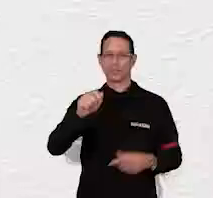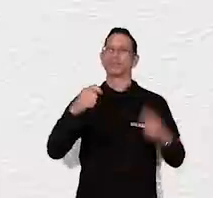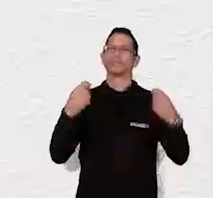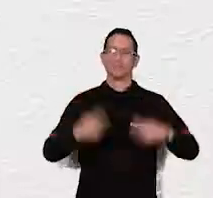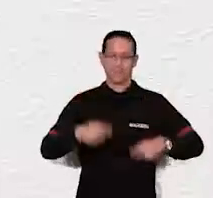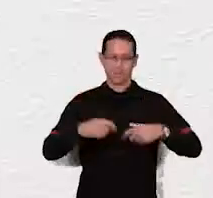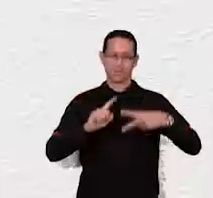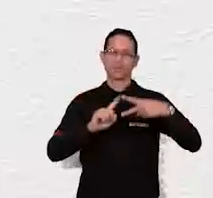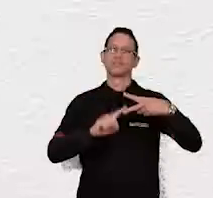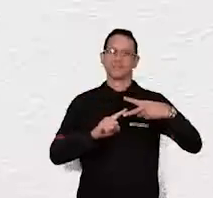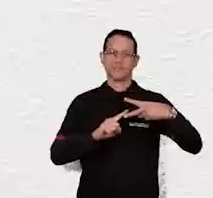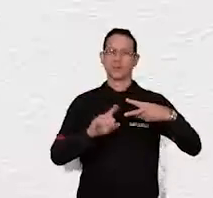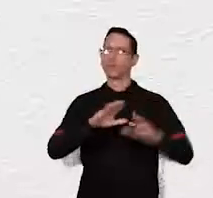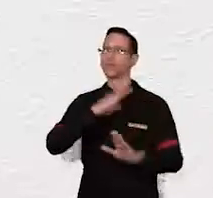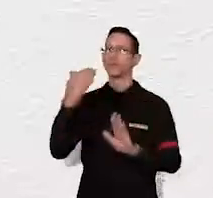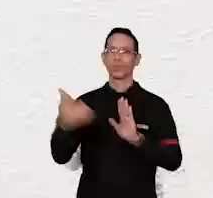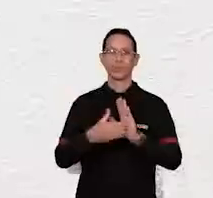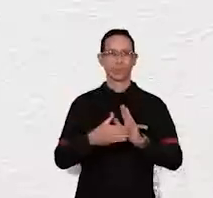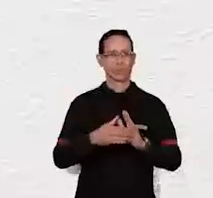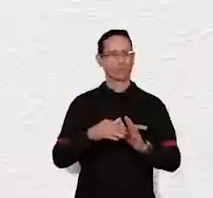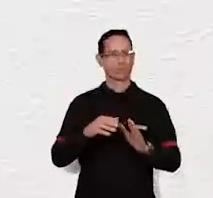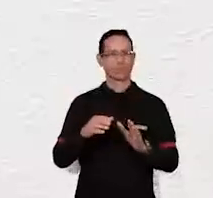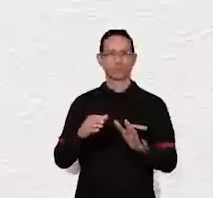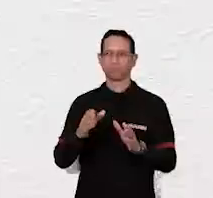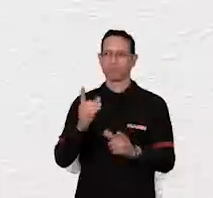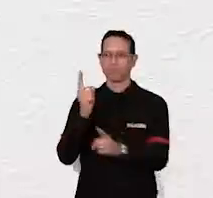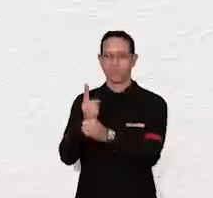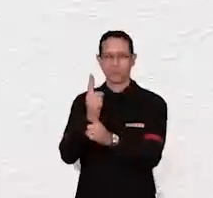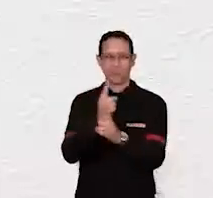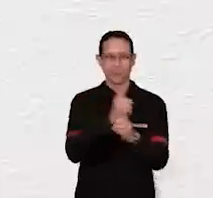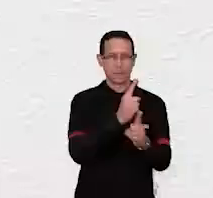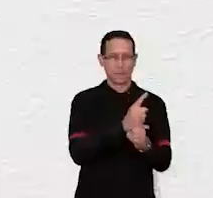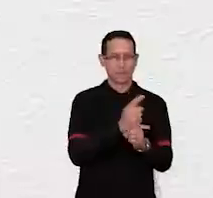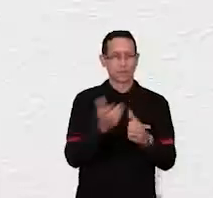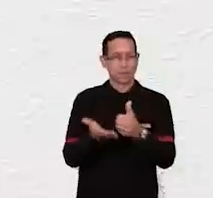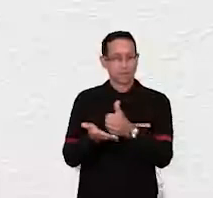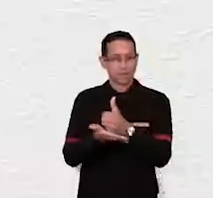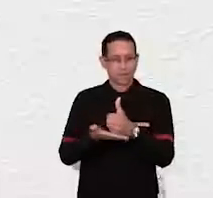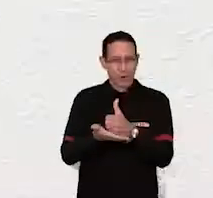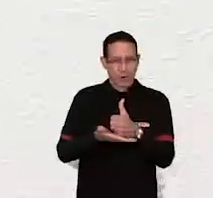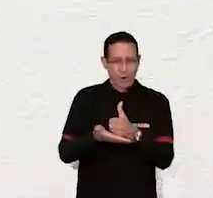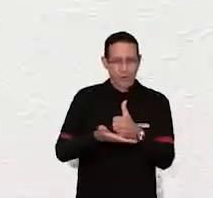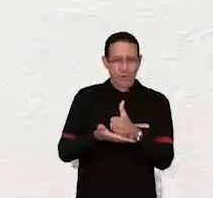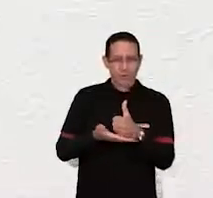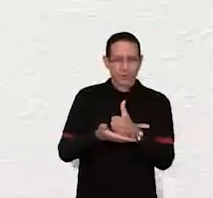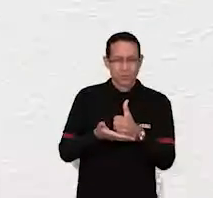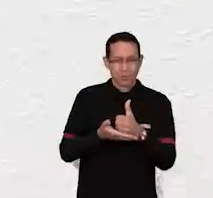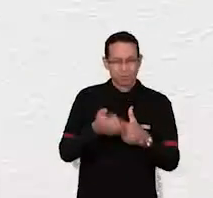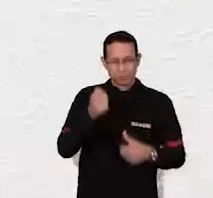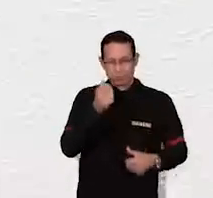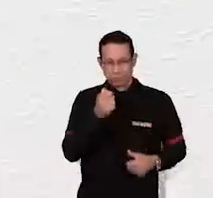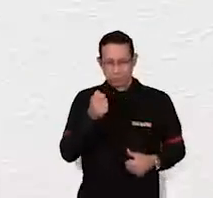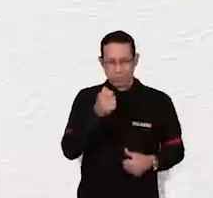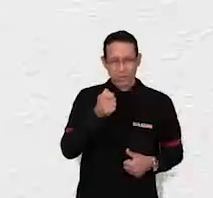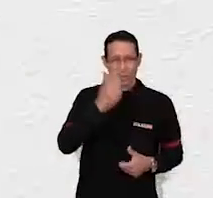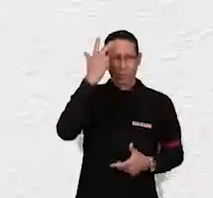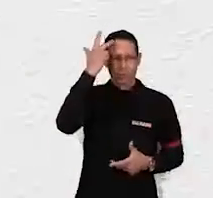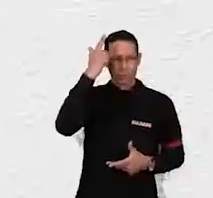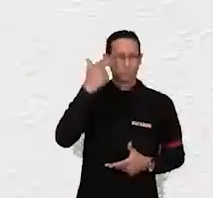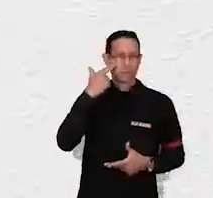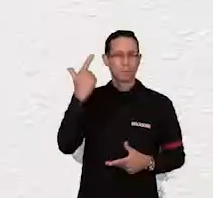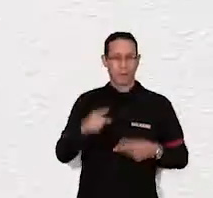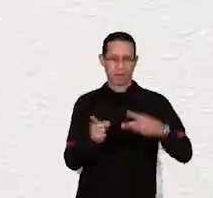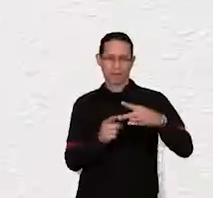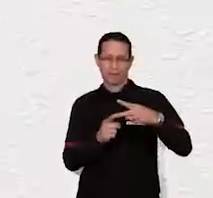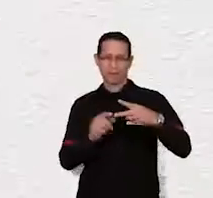estar usando. Na verdade, em todos os quadros otológicos, né, a gente sempre parte do básico, que seria uma otoscopia convencional junto